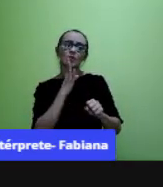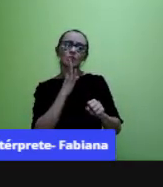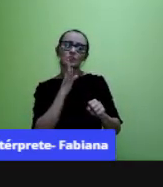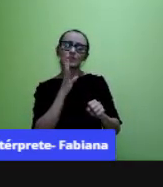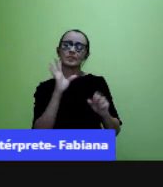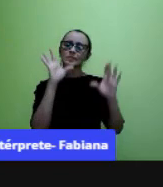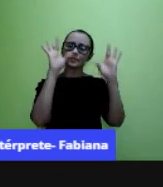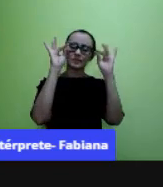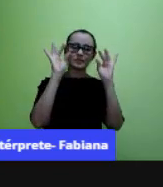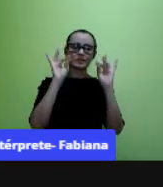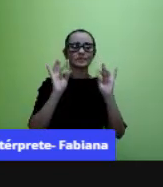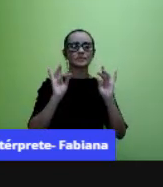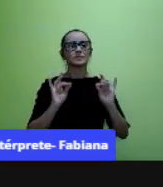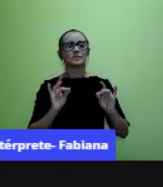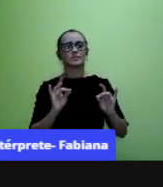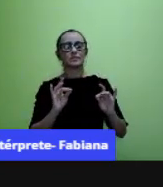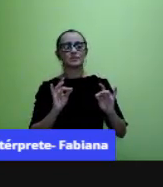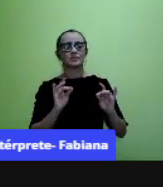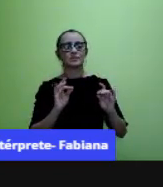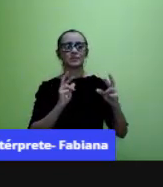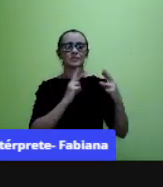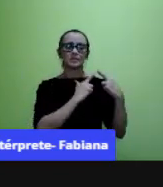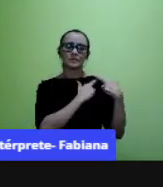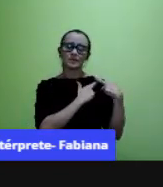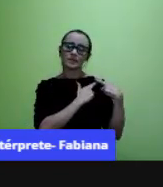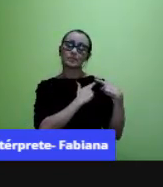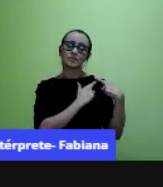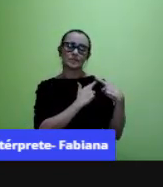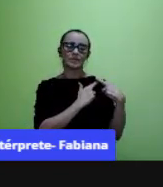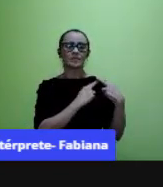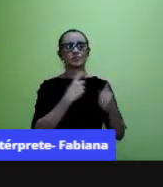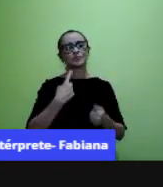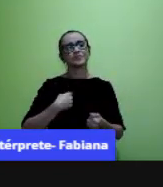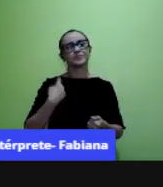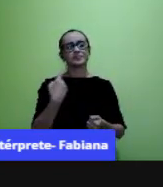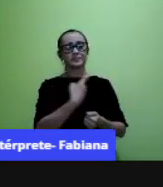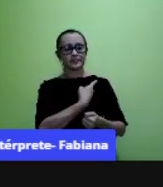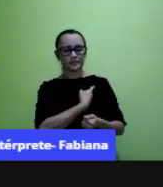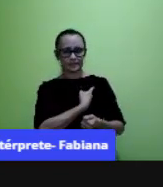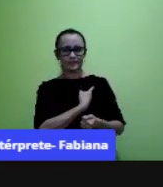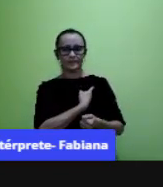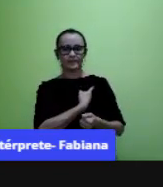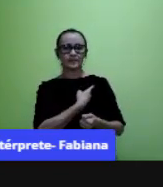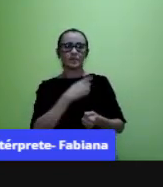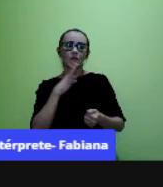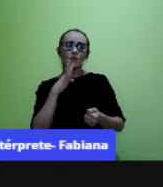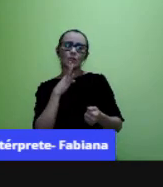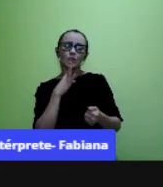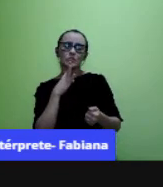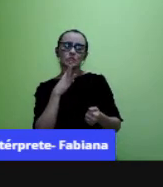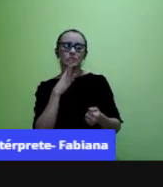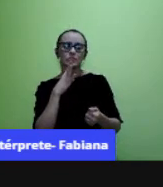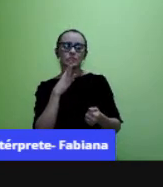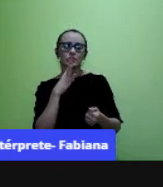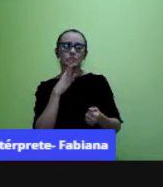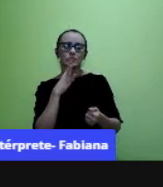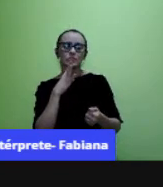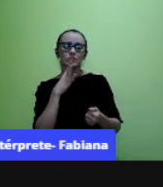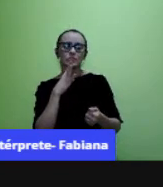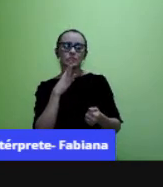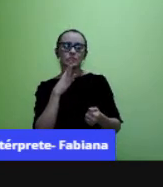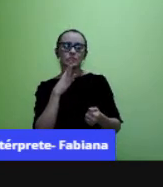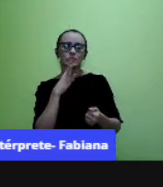vou falar isso, quem é responsável pela nossa especificidade somos nós. Quem conhece a educação física, a importância dela para a